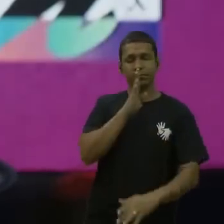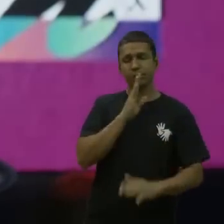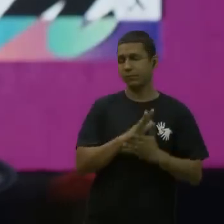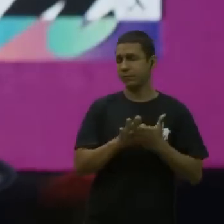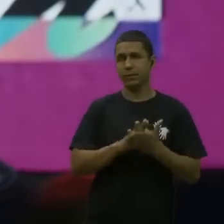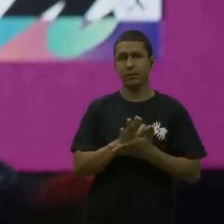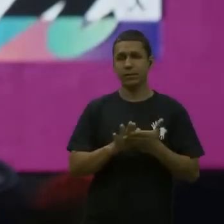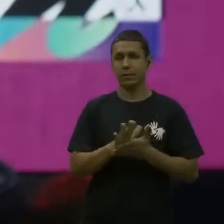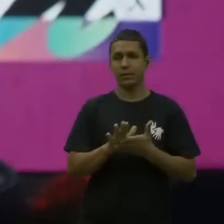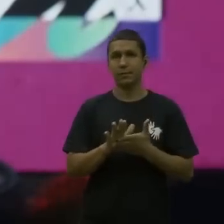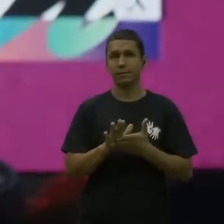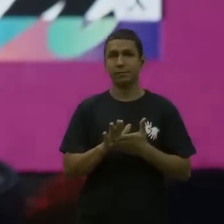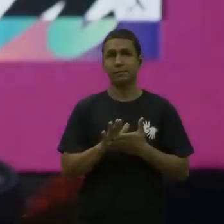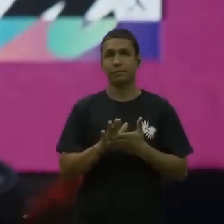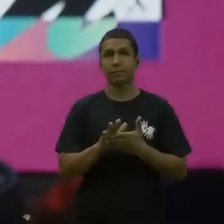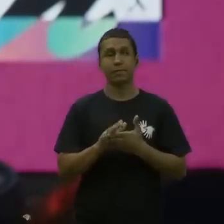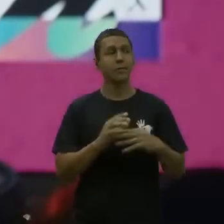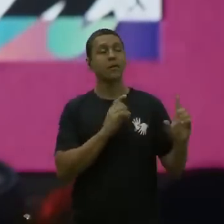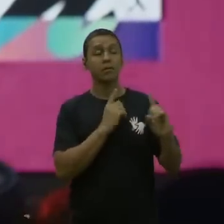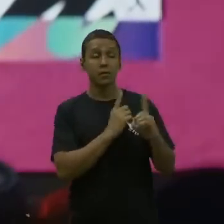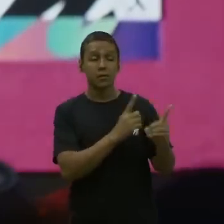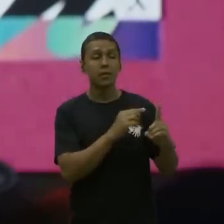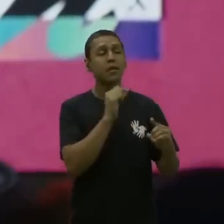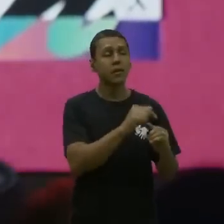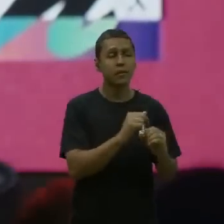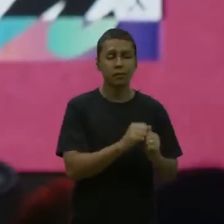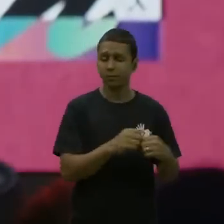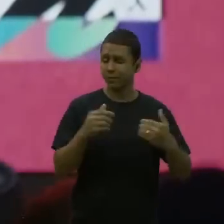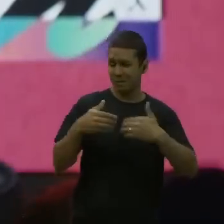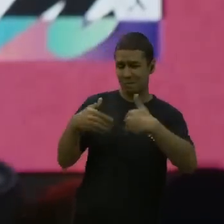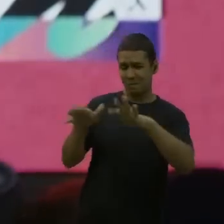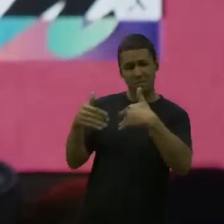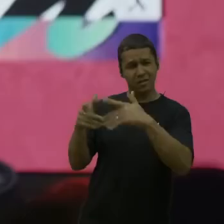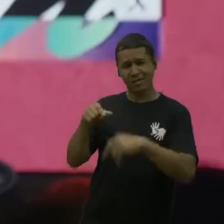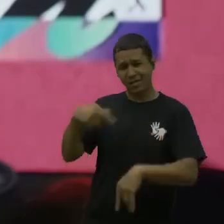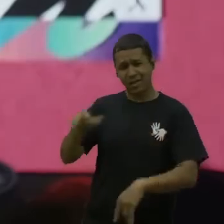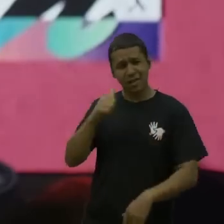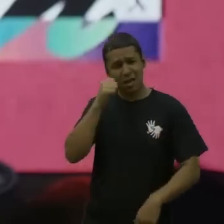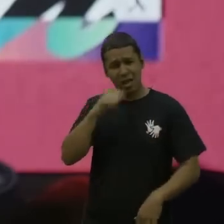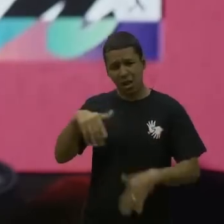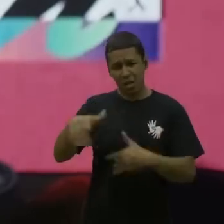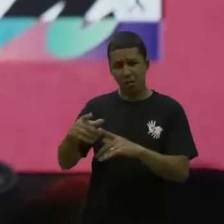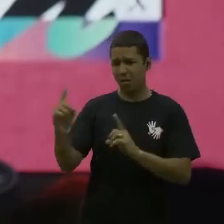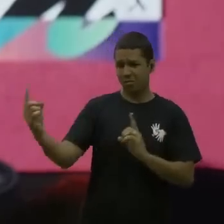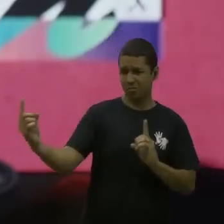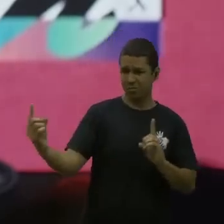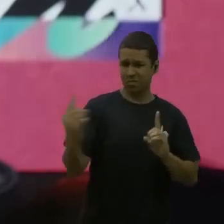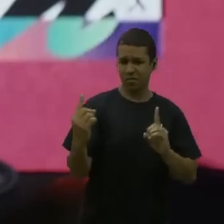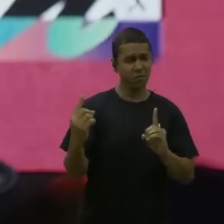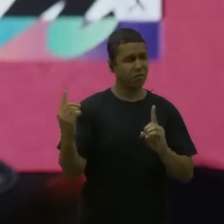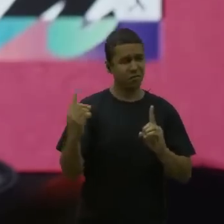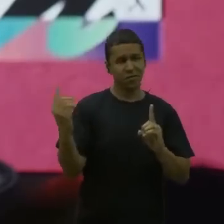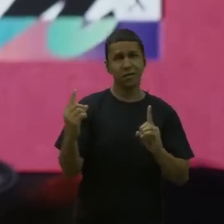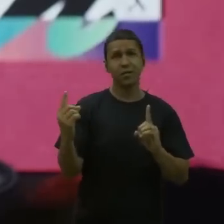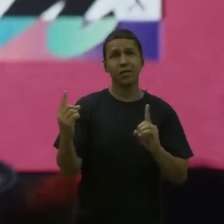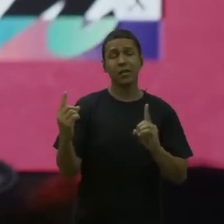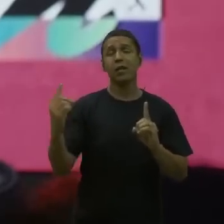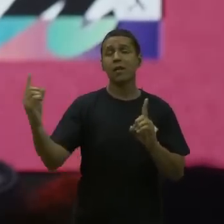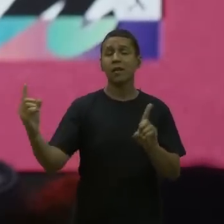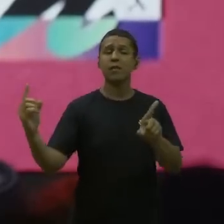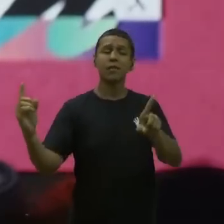palavra. E vindo a ele, os seus discípulos disseram: manda embora esta que vem atrás de nós. Que vem